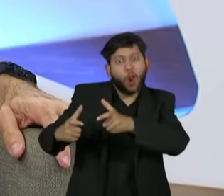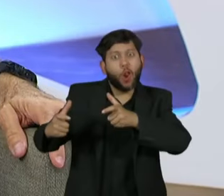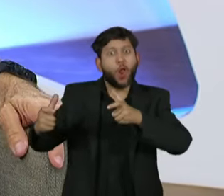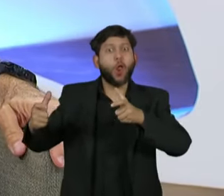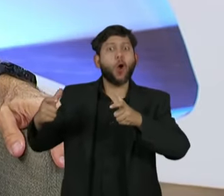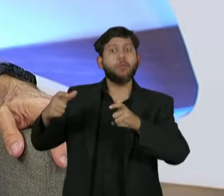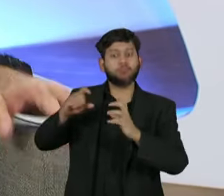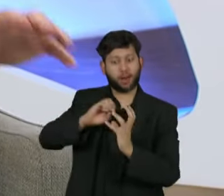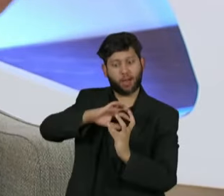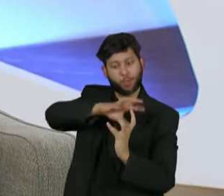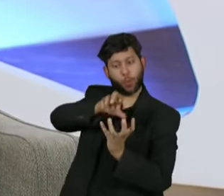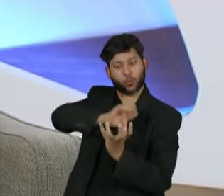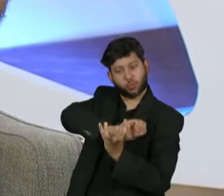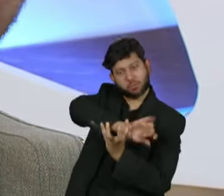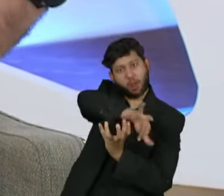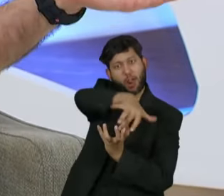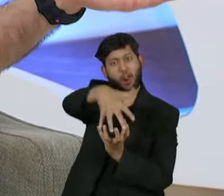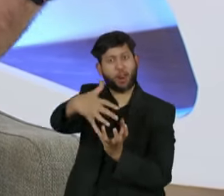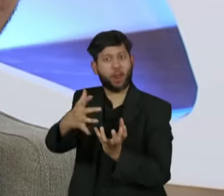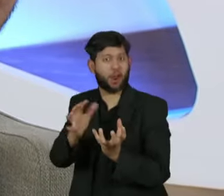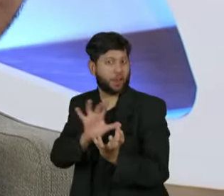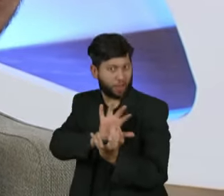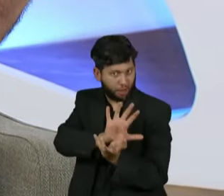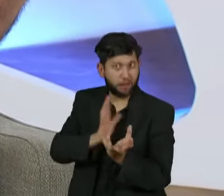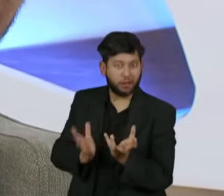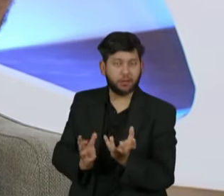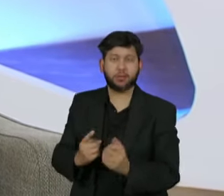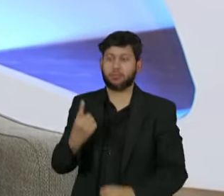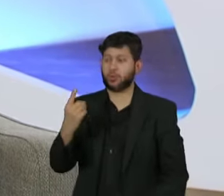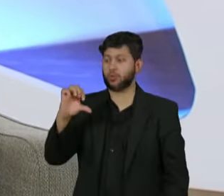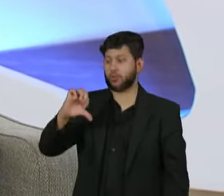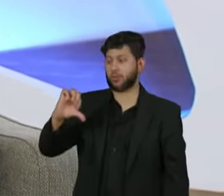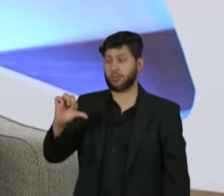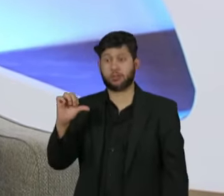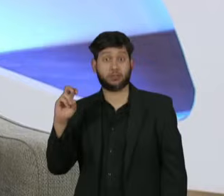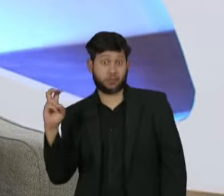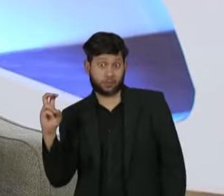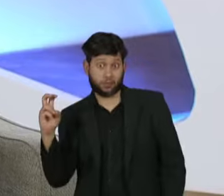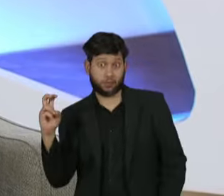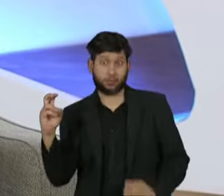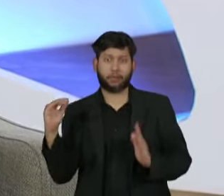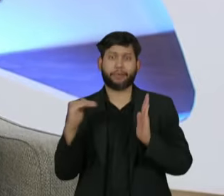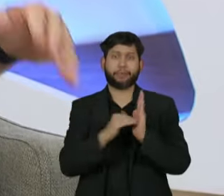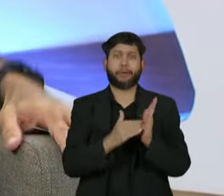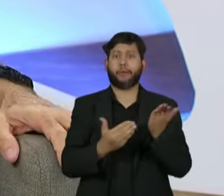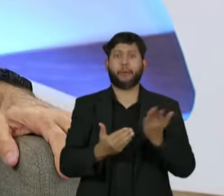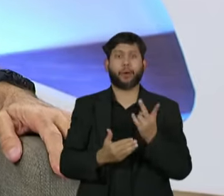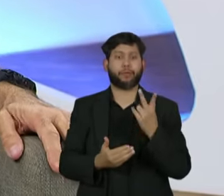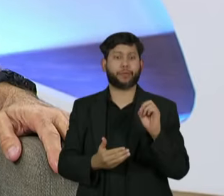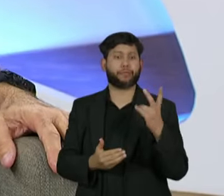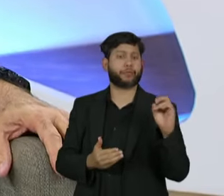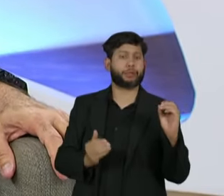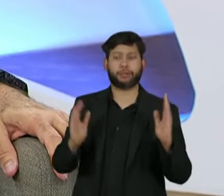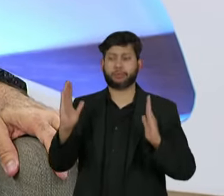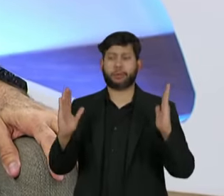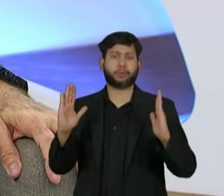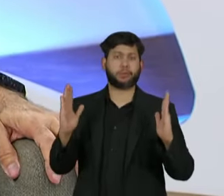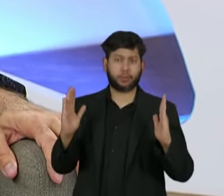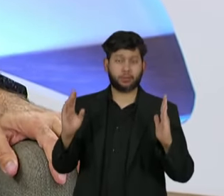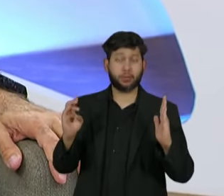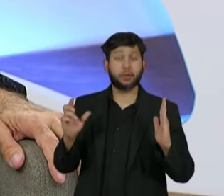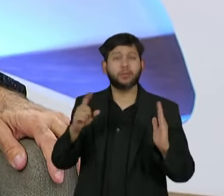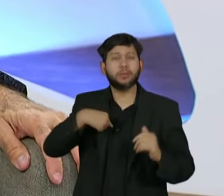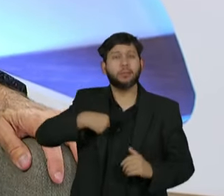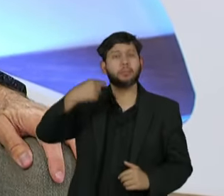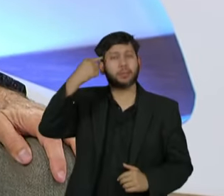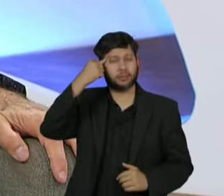necessariamente globais quando pelo menos de 1995 Até recentemente em 2020 talvez você